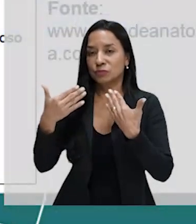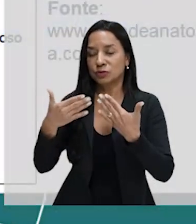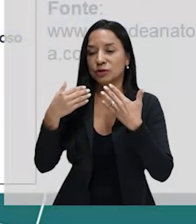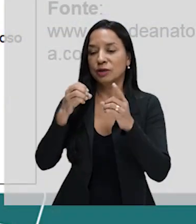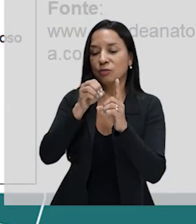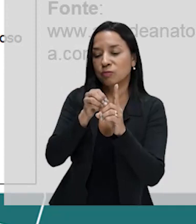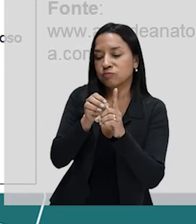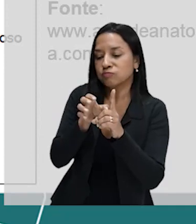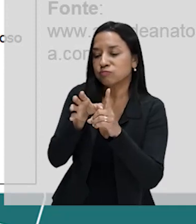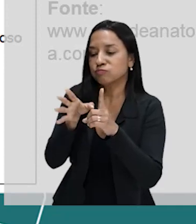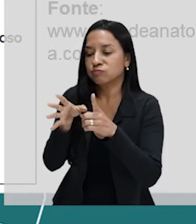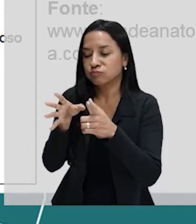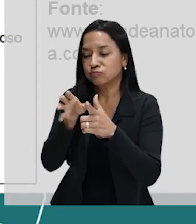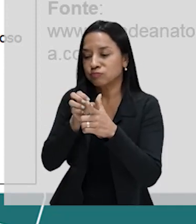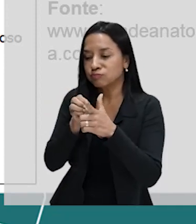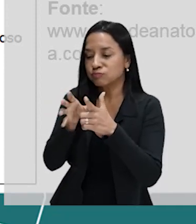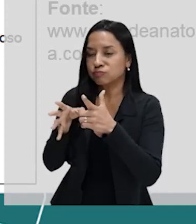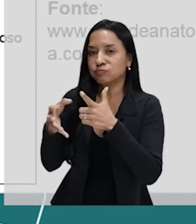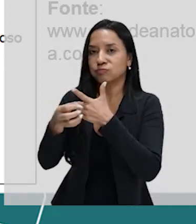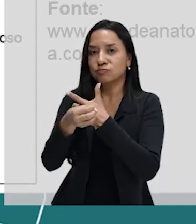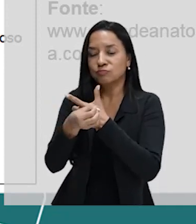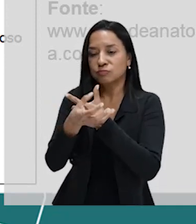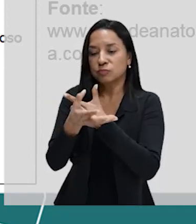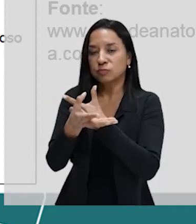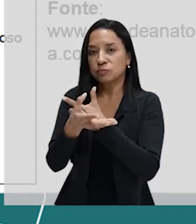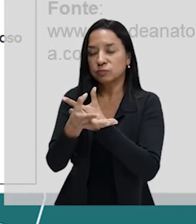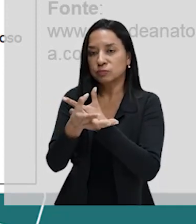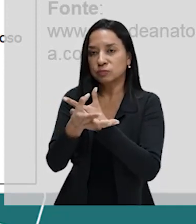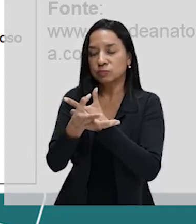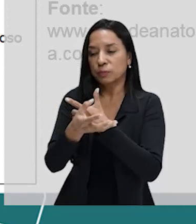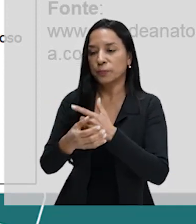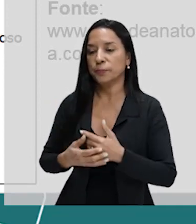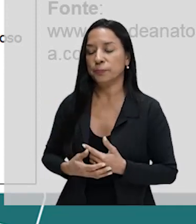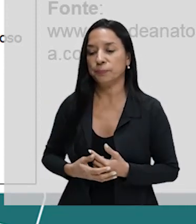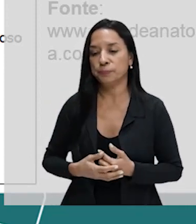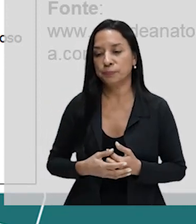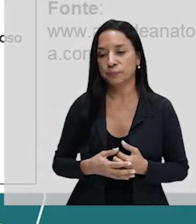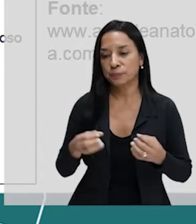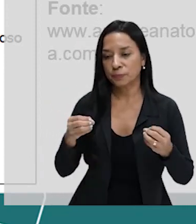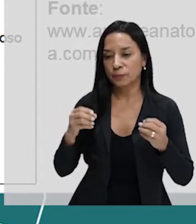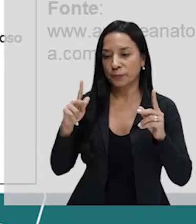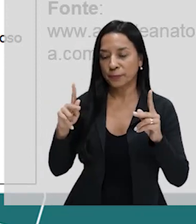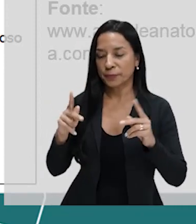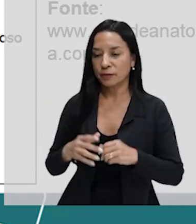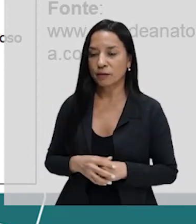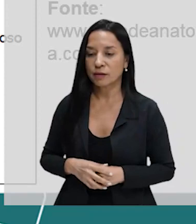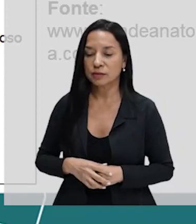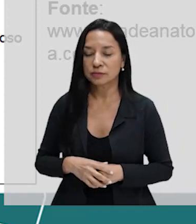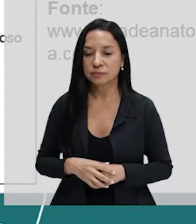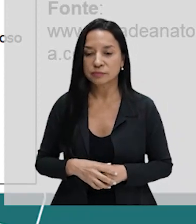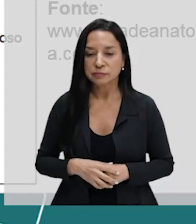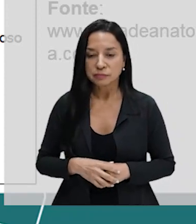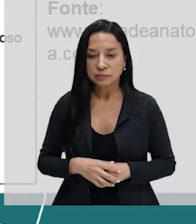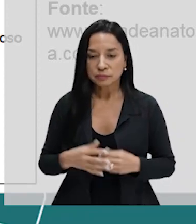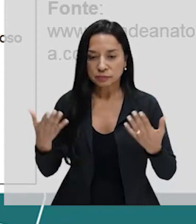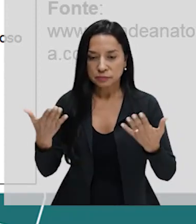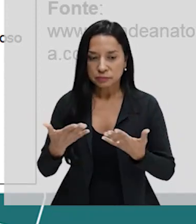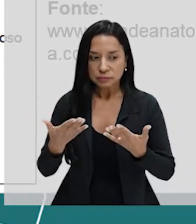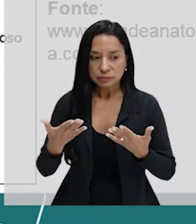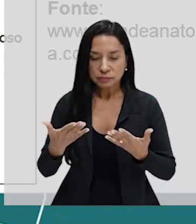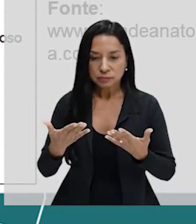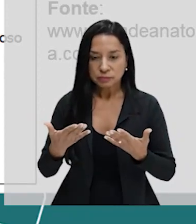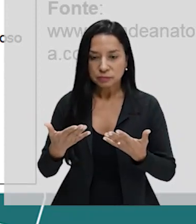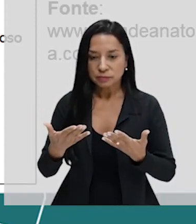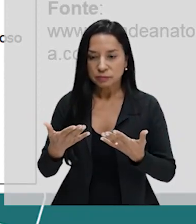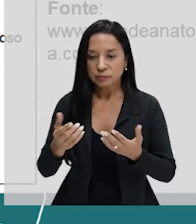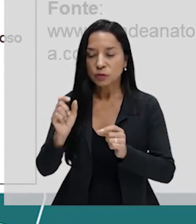estendido, justamente para poder fazer com que os testículos fiquem um pouco mais distantes, tá? Agora,